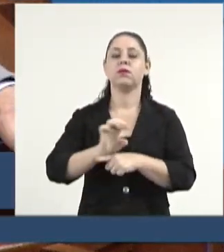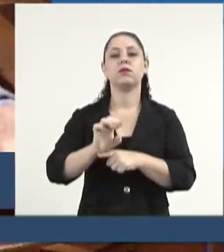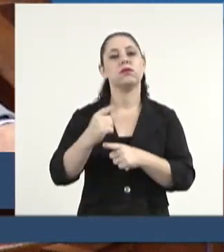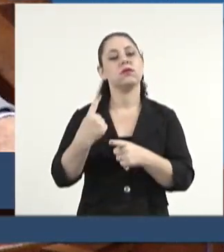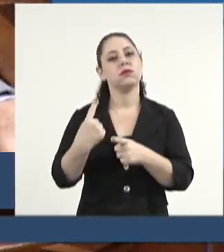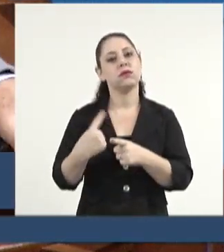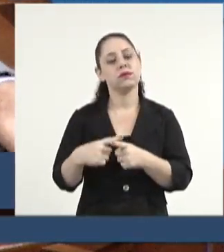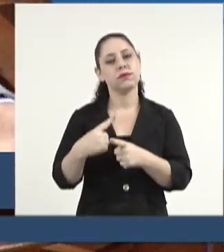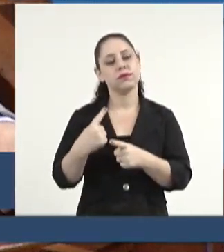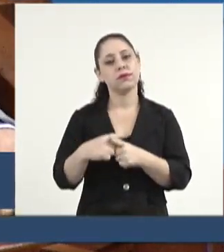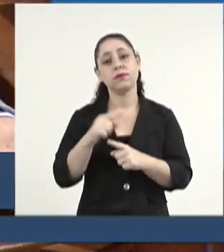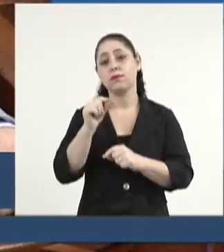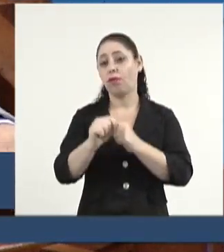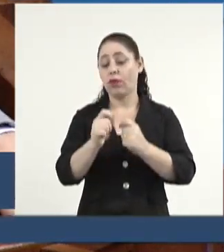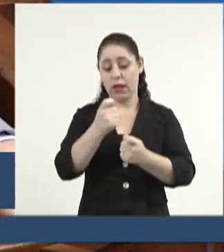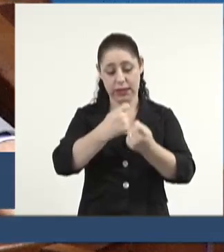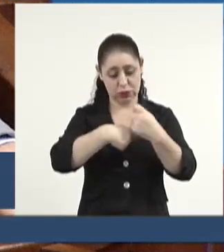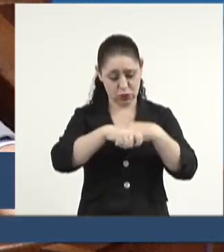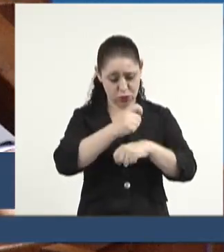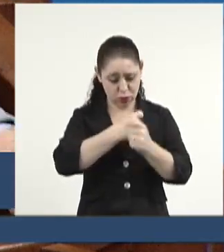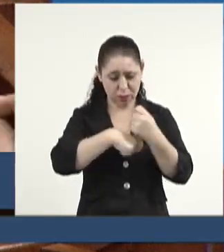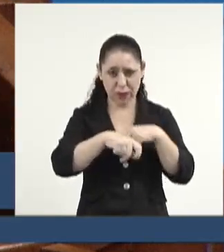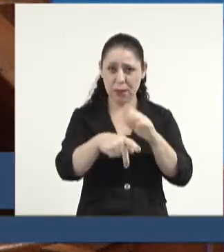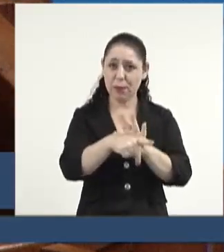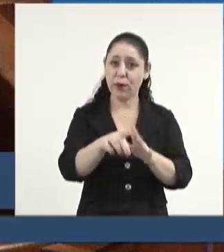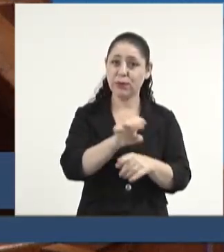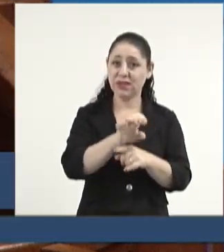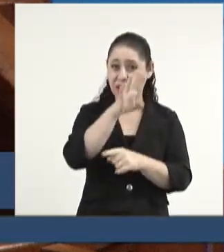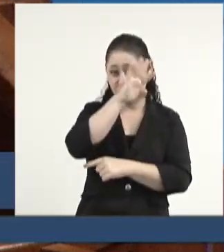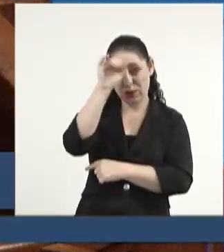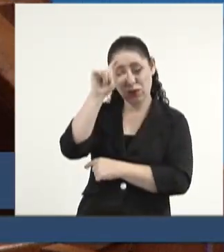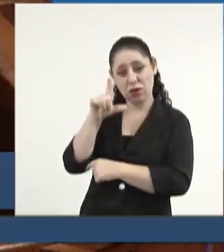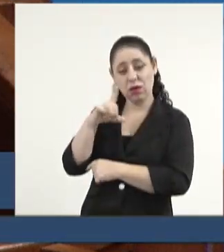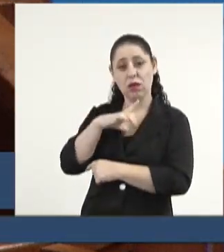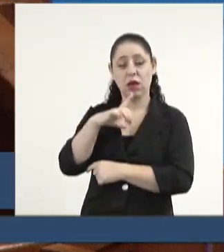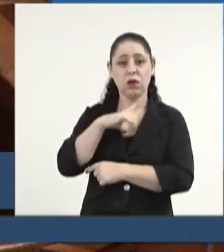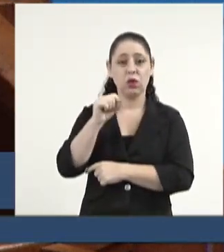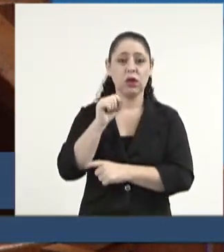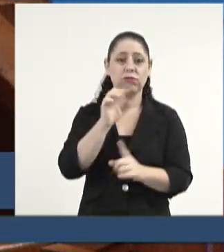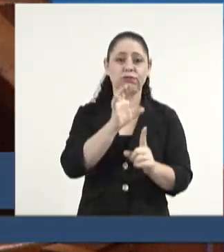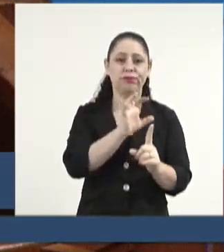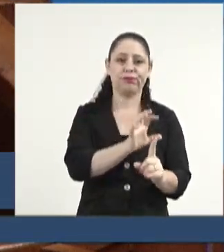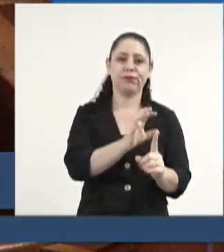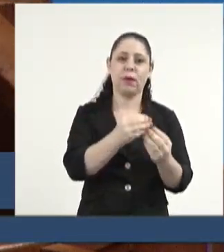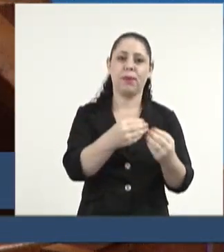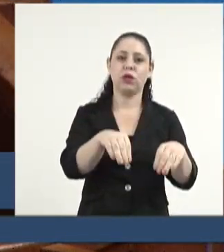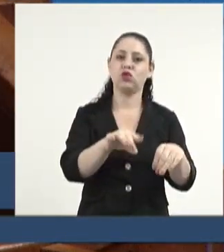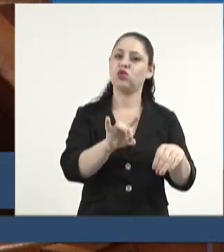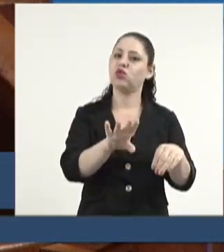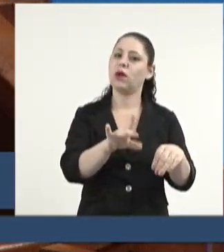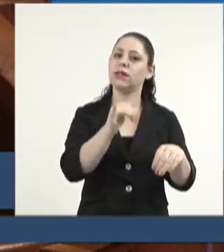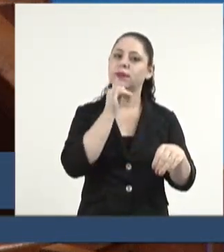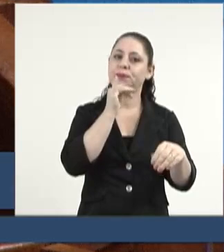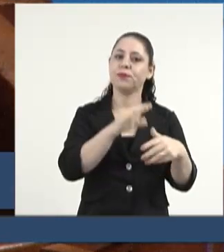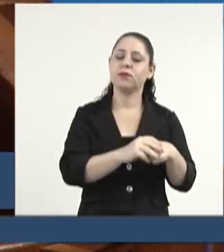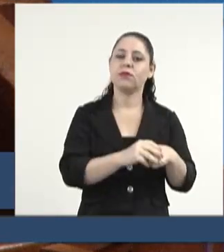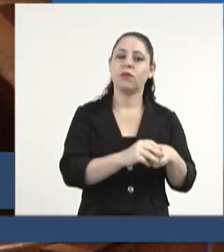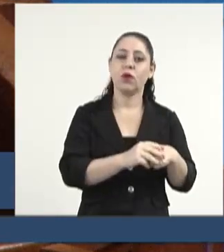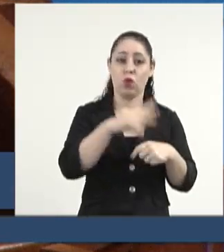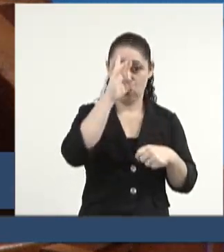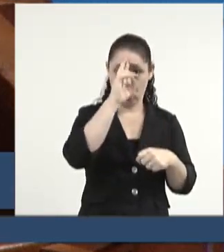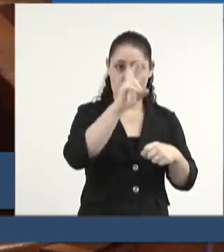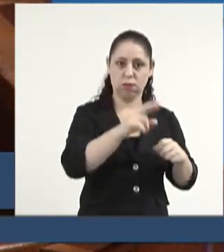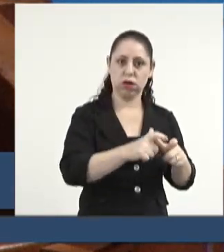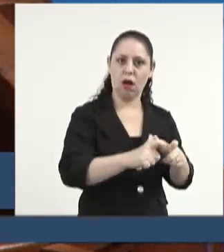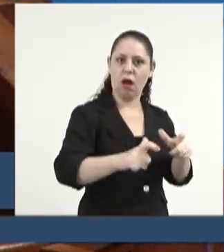porque trata-se da economia de Mato Grosso do Sul, e aí estão sendo afetados não só o grande